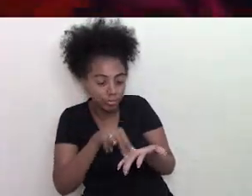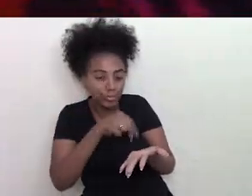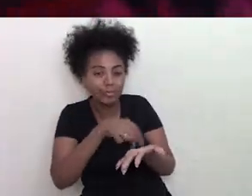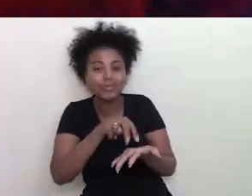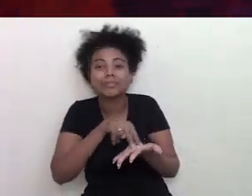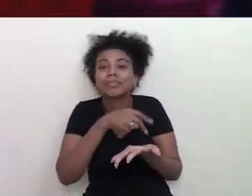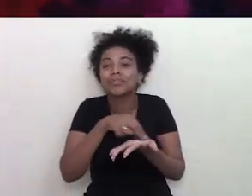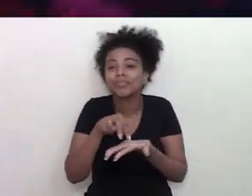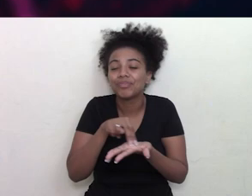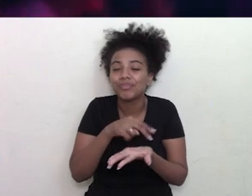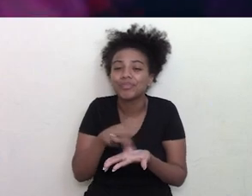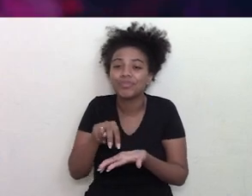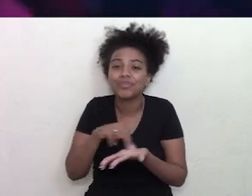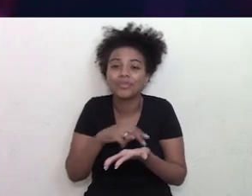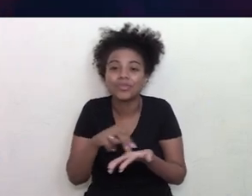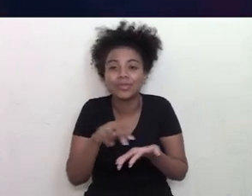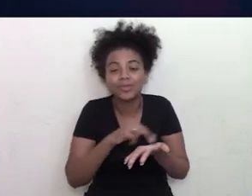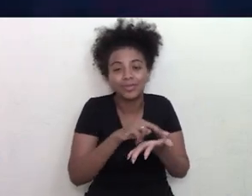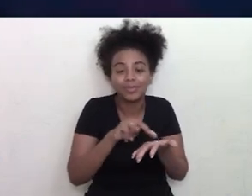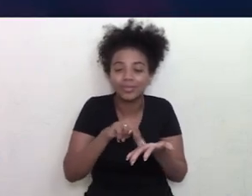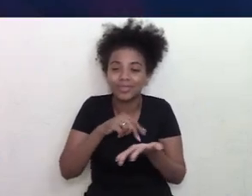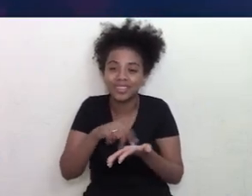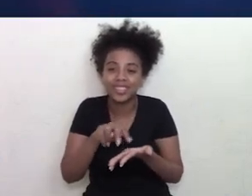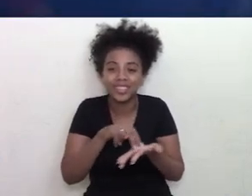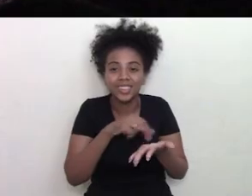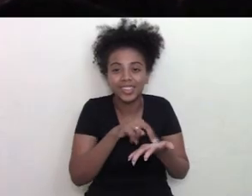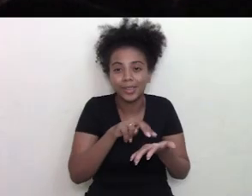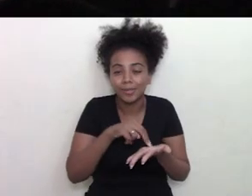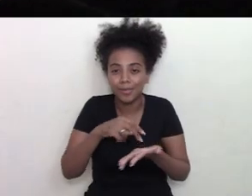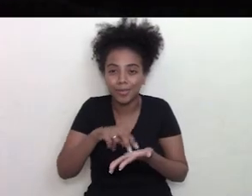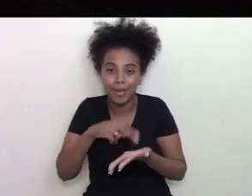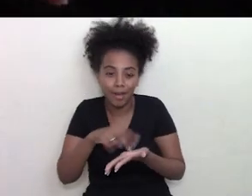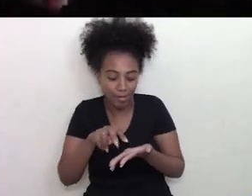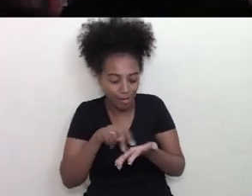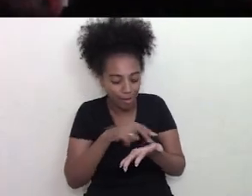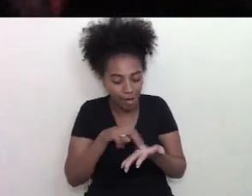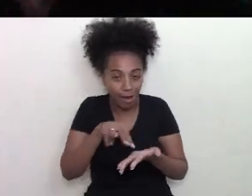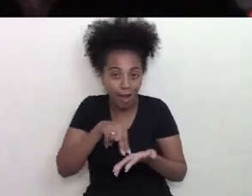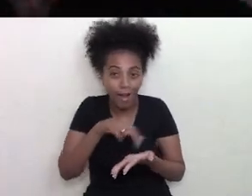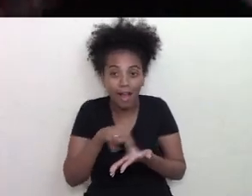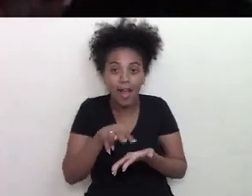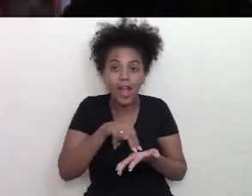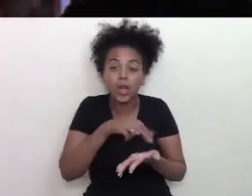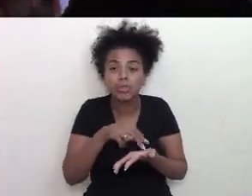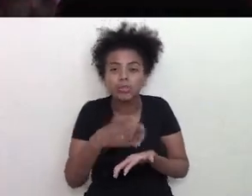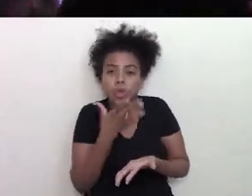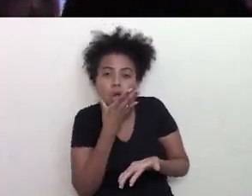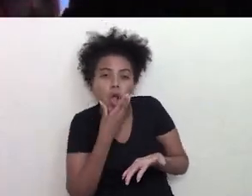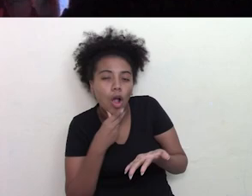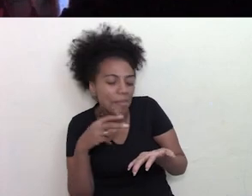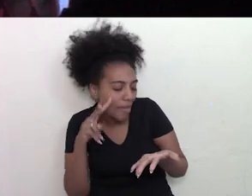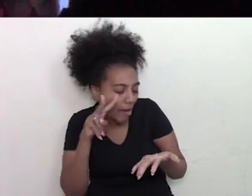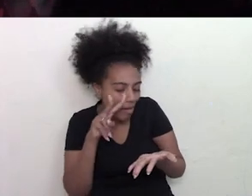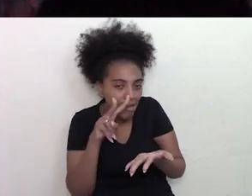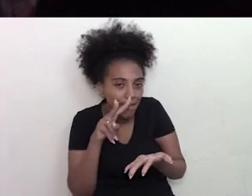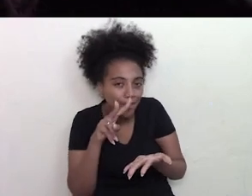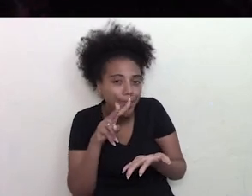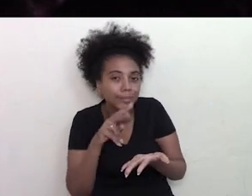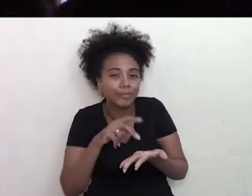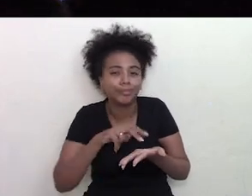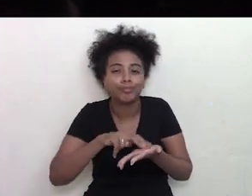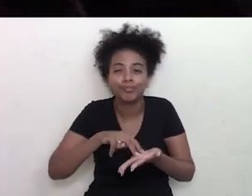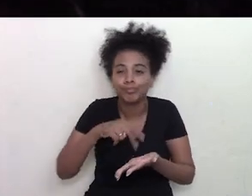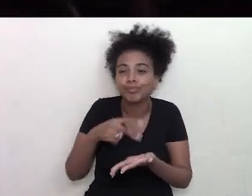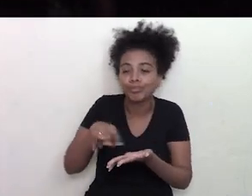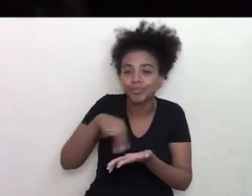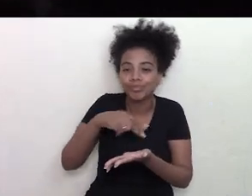Ela tá dançando e o pimpolho tá de olho. Cuidado com a cabeça do pimpolho. Mas ela tá dançando e o pimpolho tá de olho. Cuidado com a